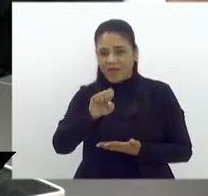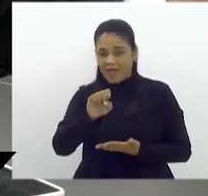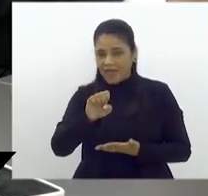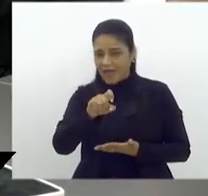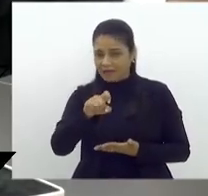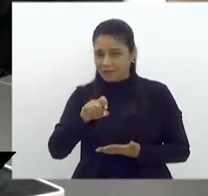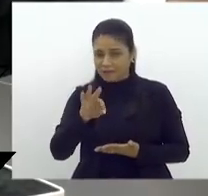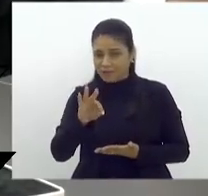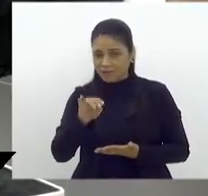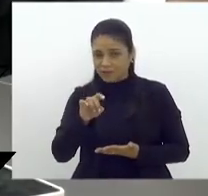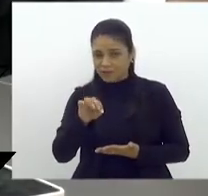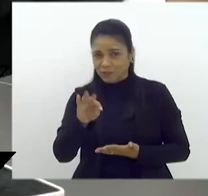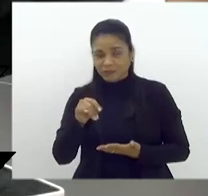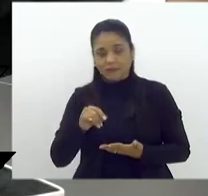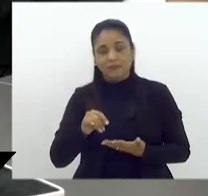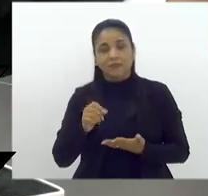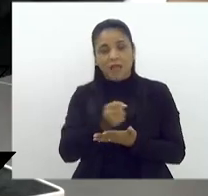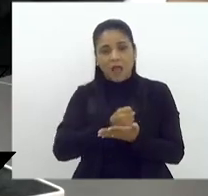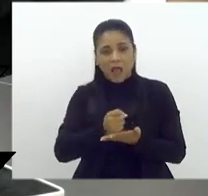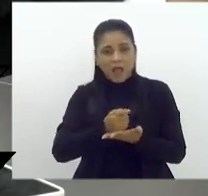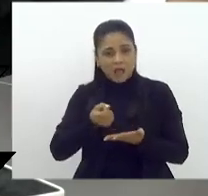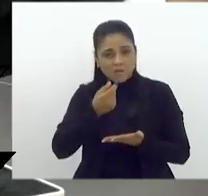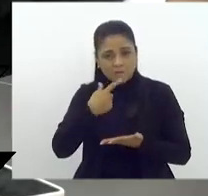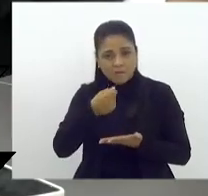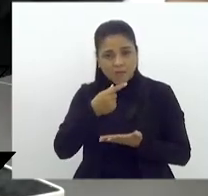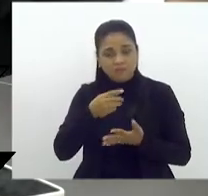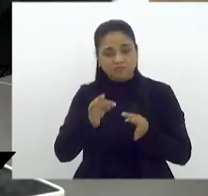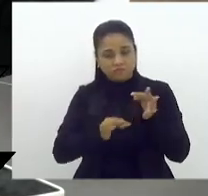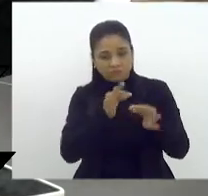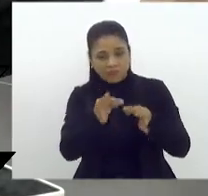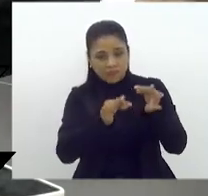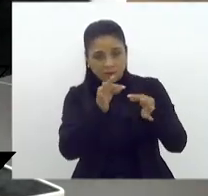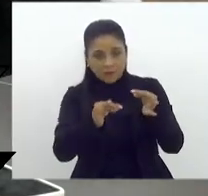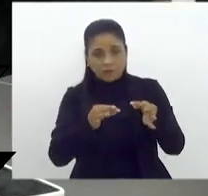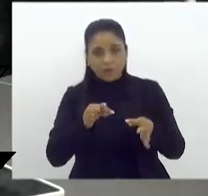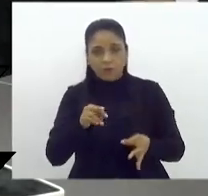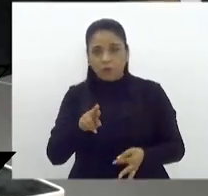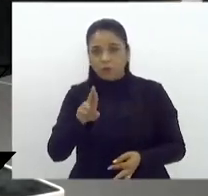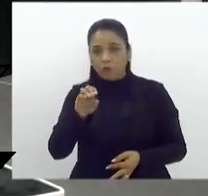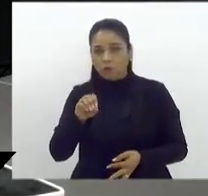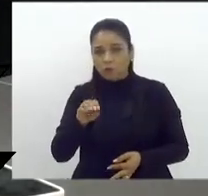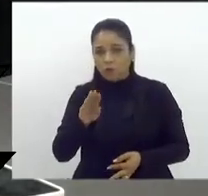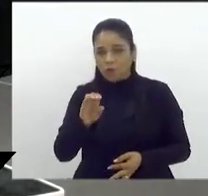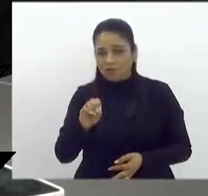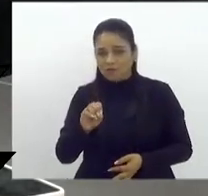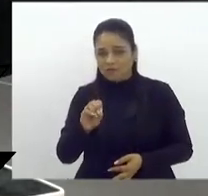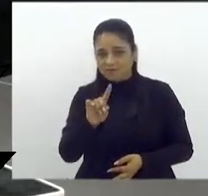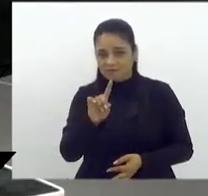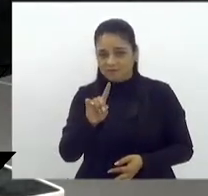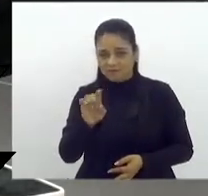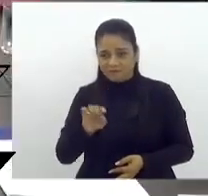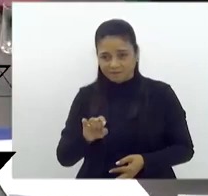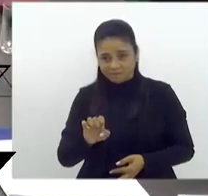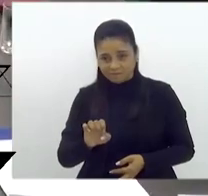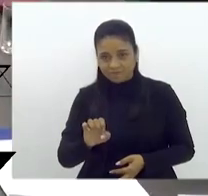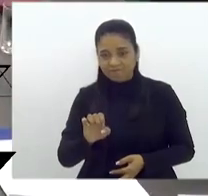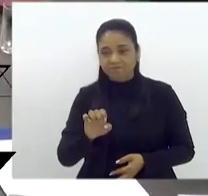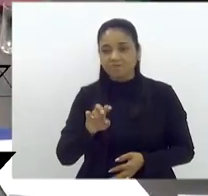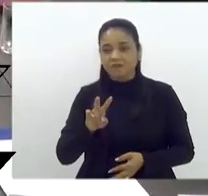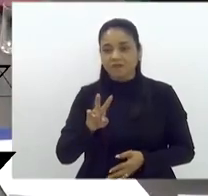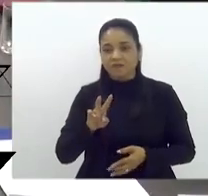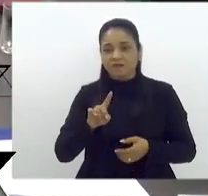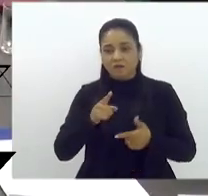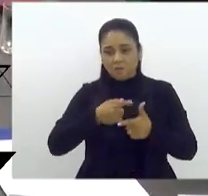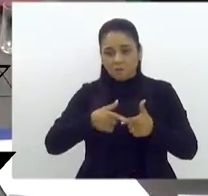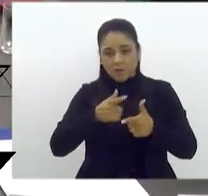Edoxabana ou similares para tratamento convencional de trombose venosa. Para parecer, deputada Verônica Lima. Parecer pela